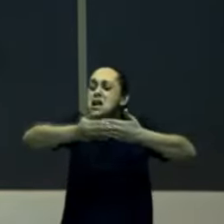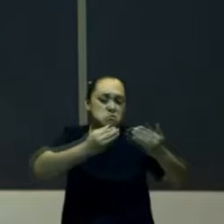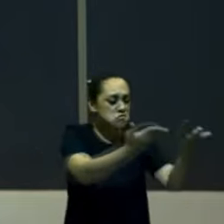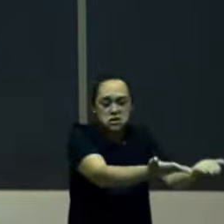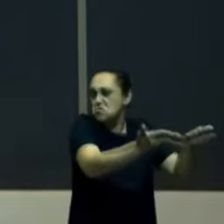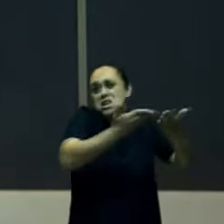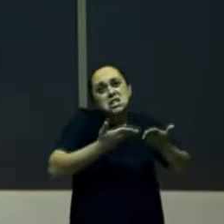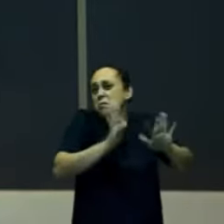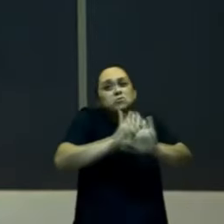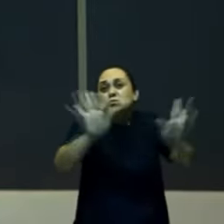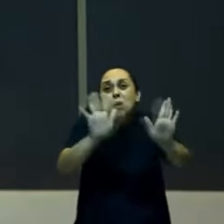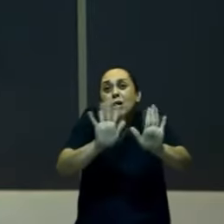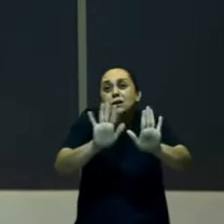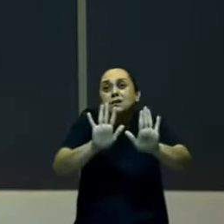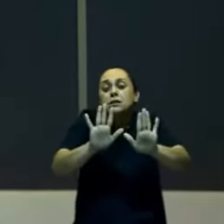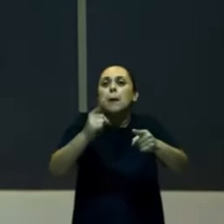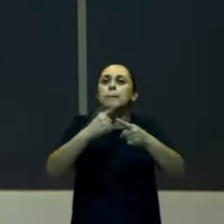bem. Se é assim,